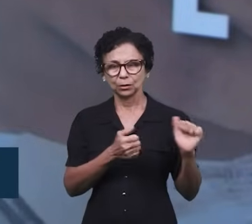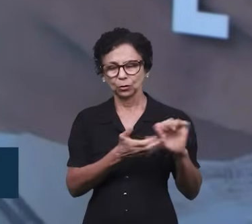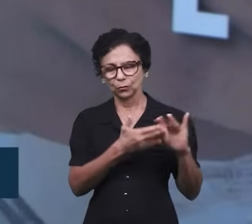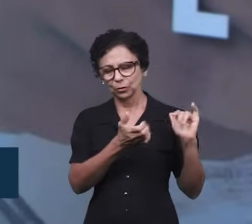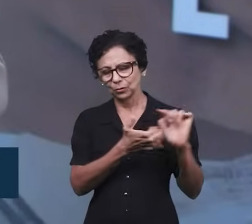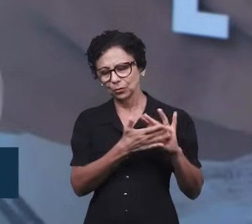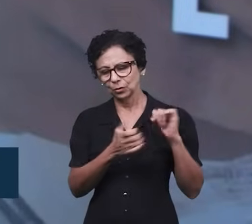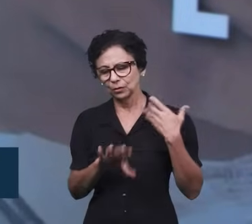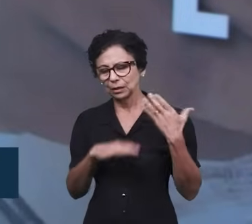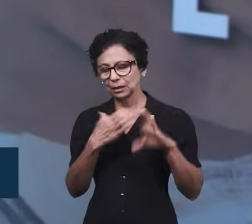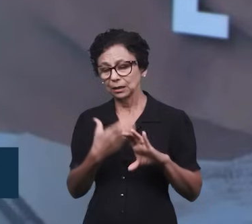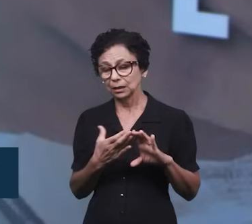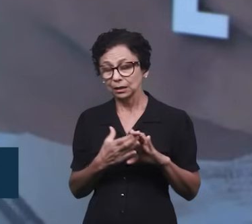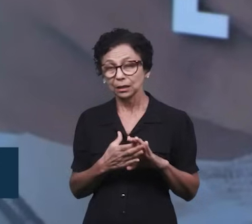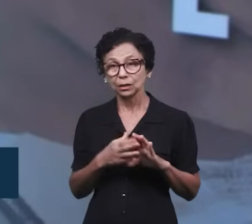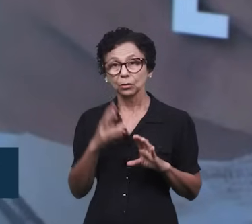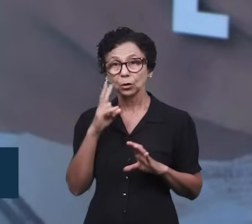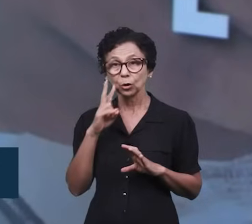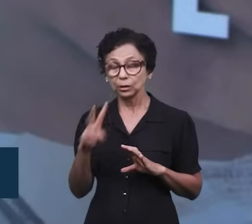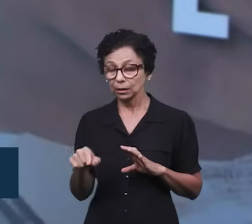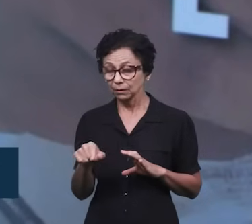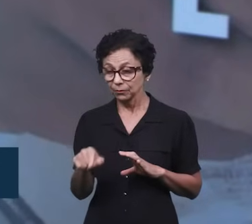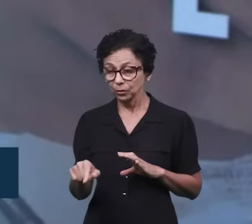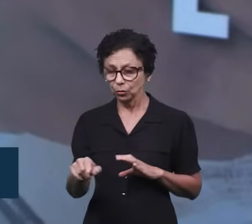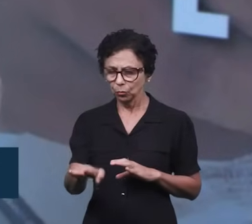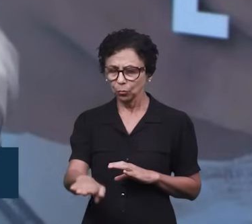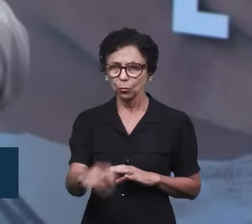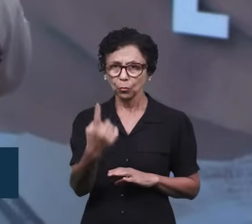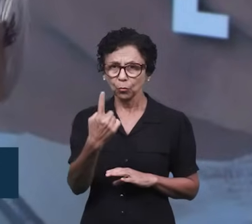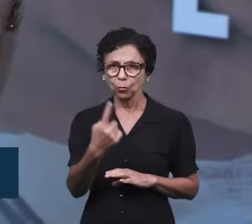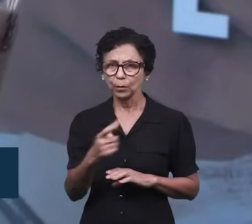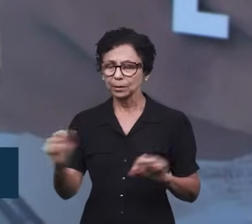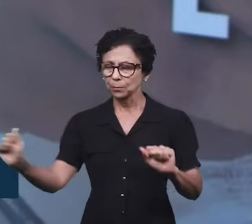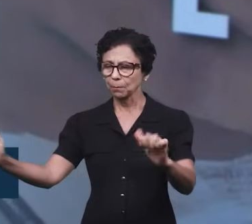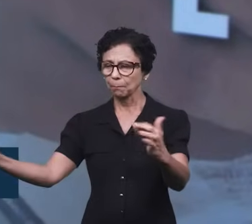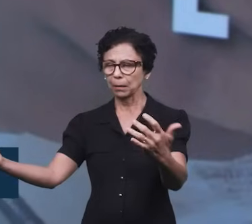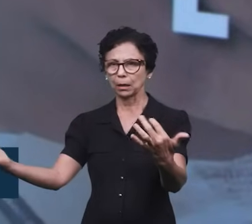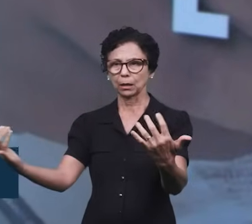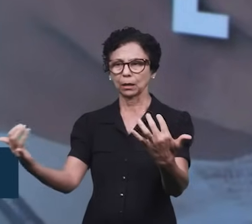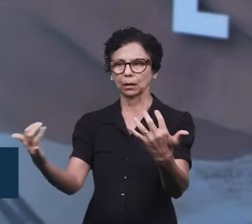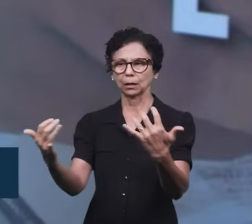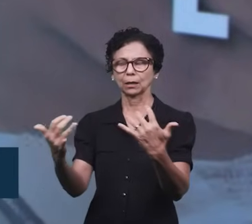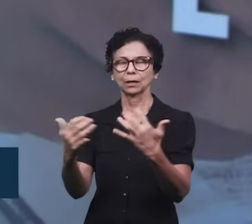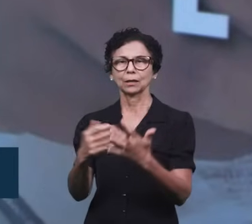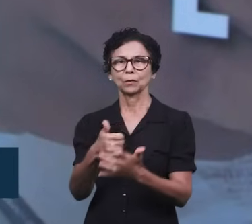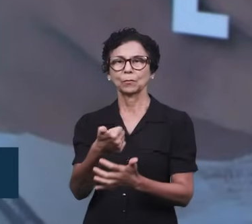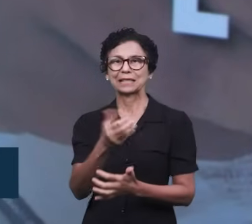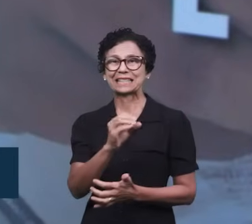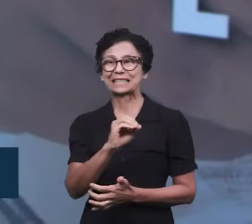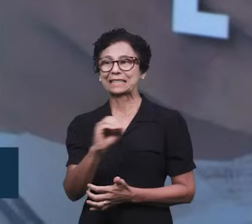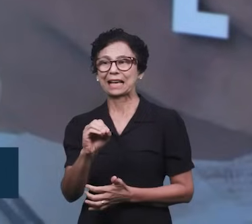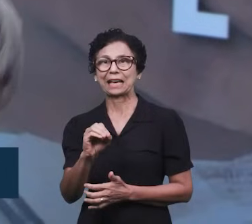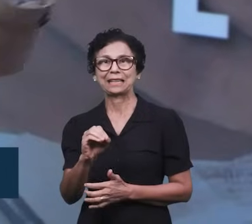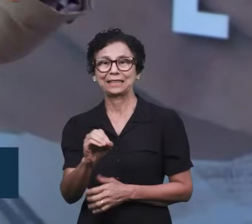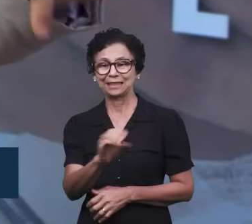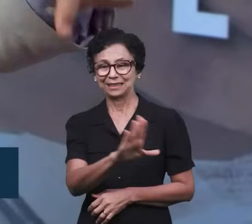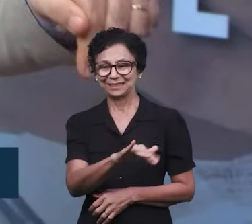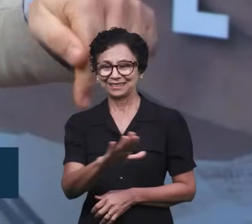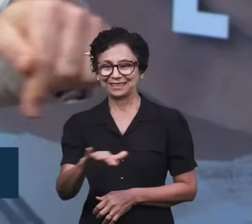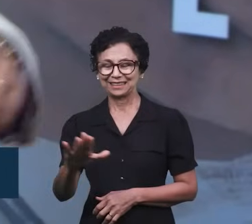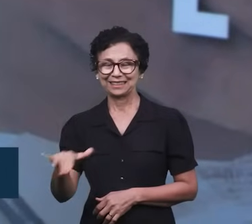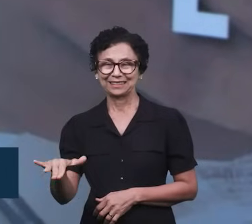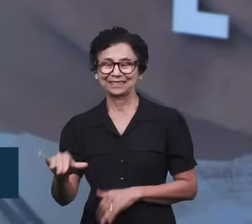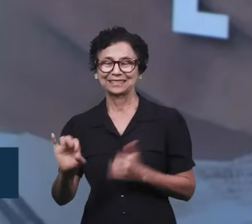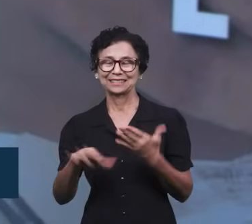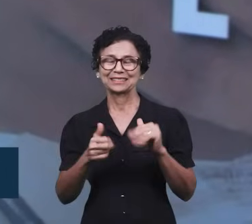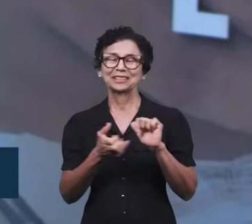culto, no último culto nós fizemos evangelismo, tinha mais de 100 crianças ali cantando louvor, que foi aprendido, crianças da